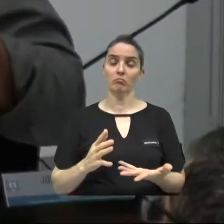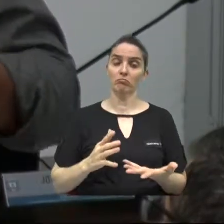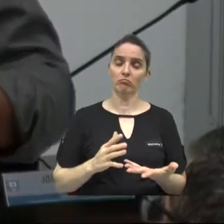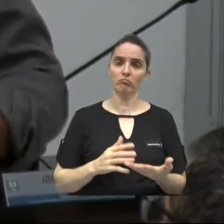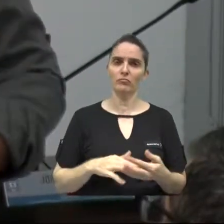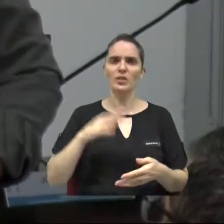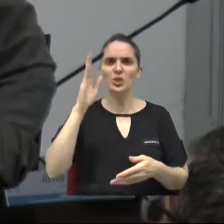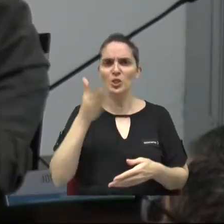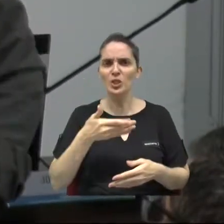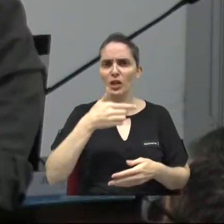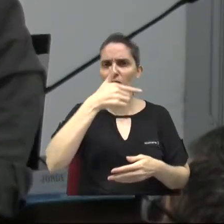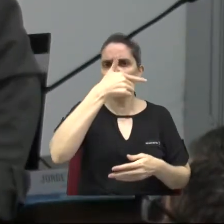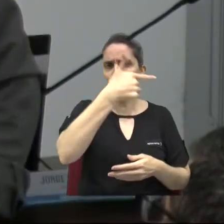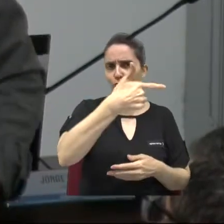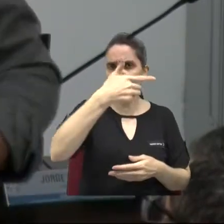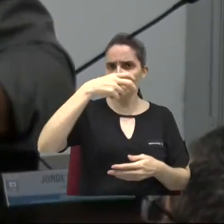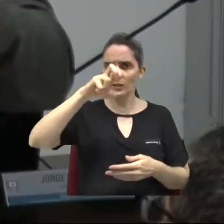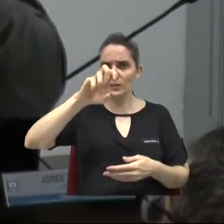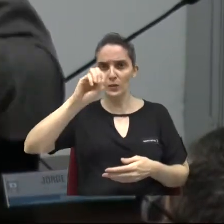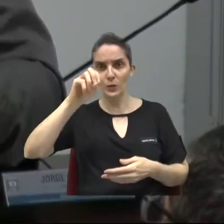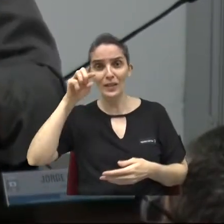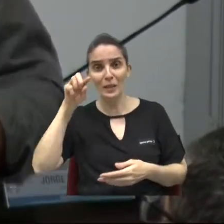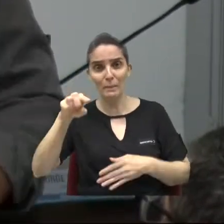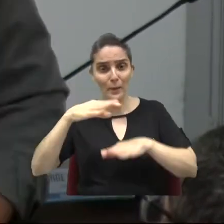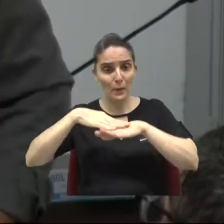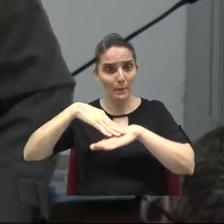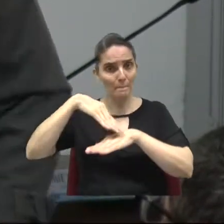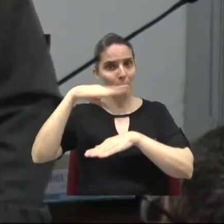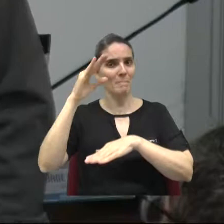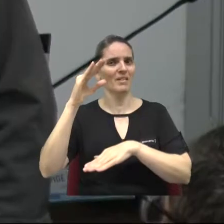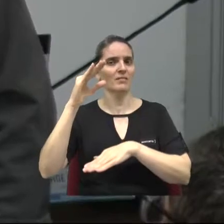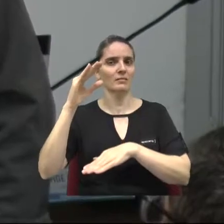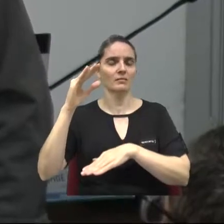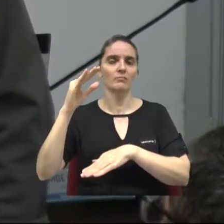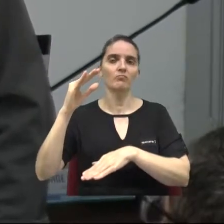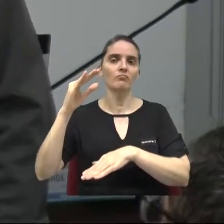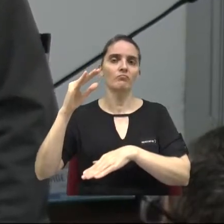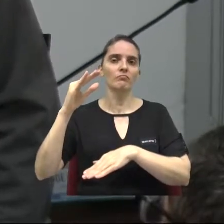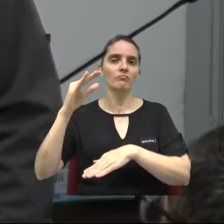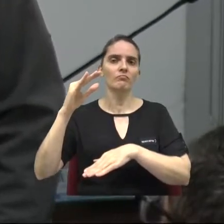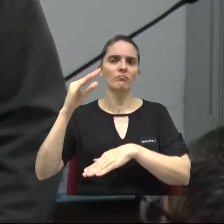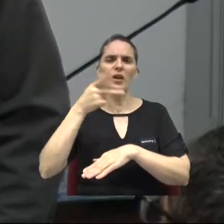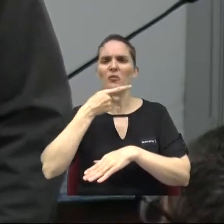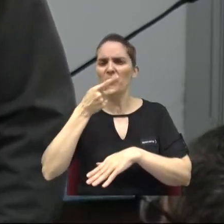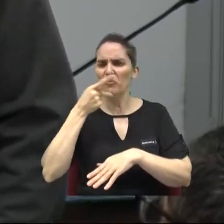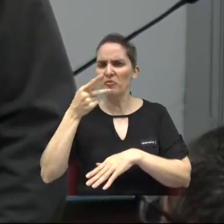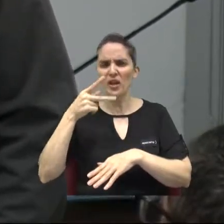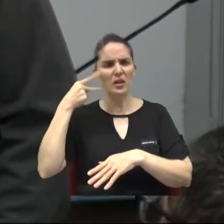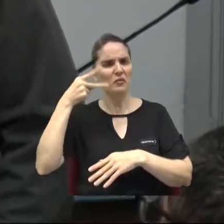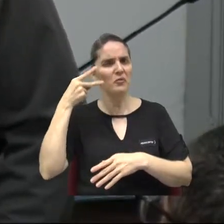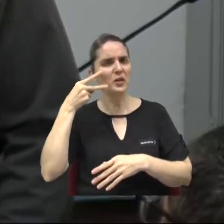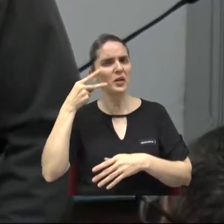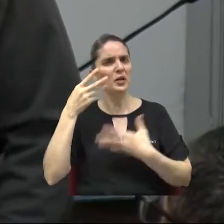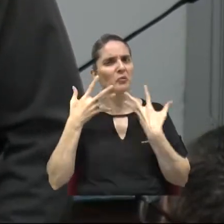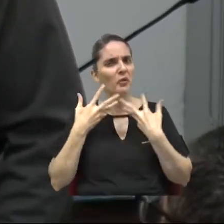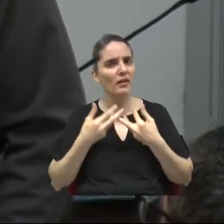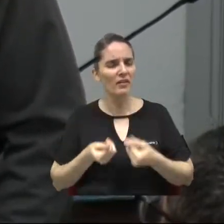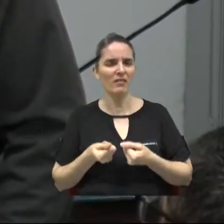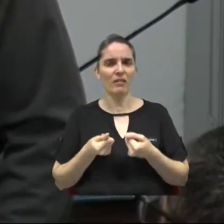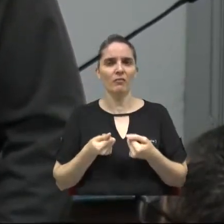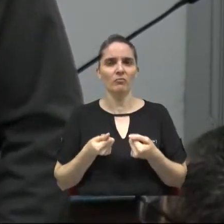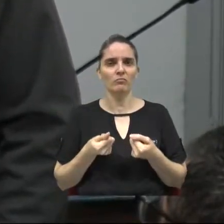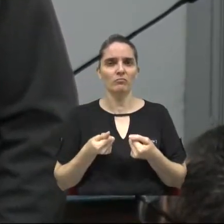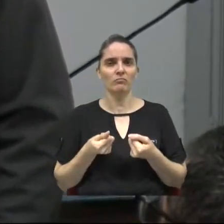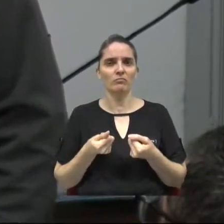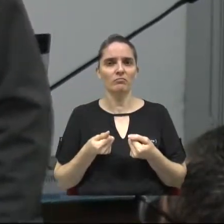tem 250 mil a mais. E ele diz que fomos nós que autorizamos isso.